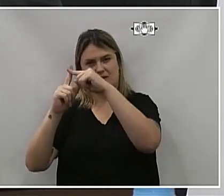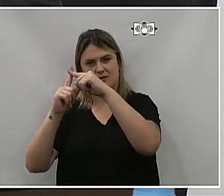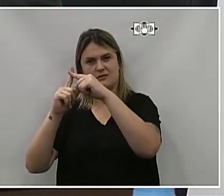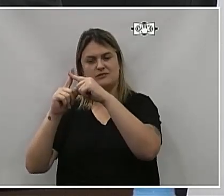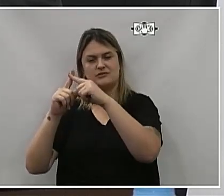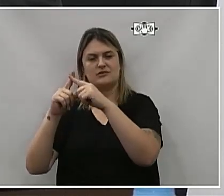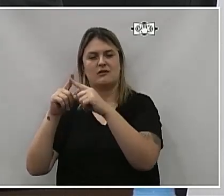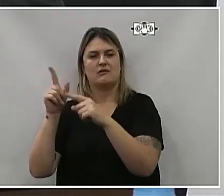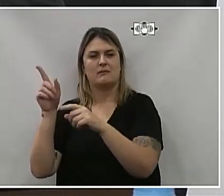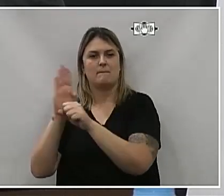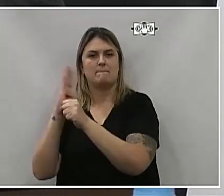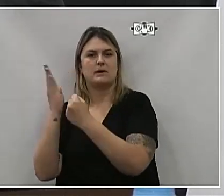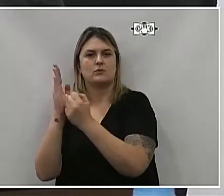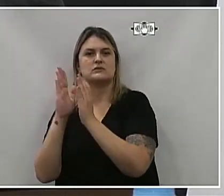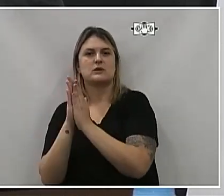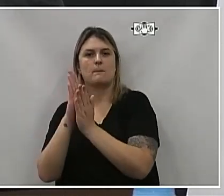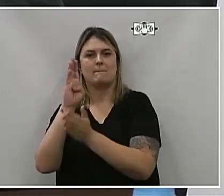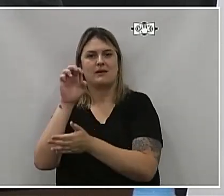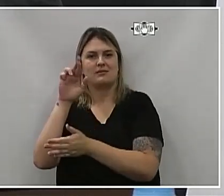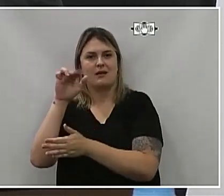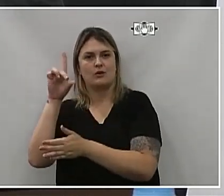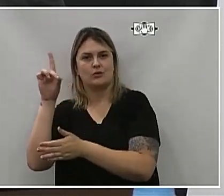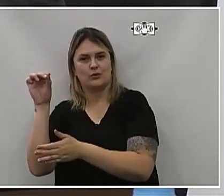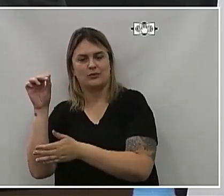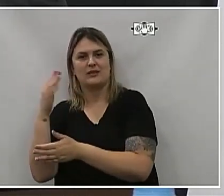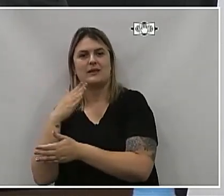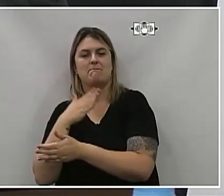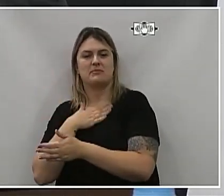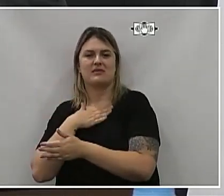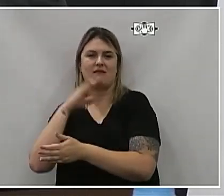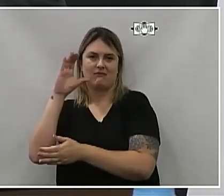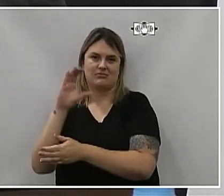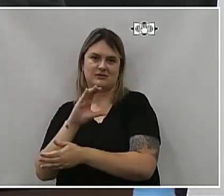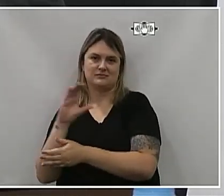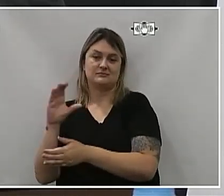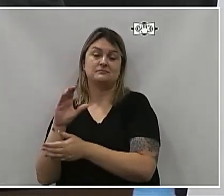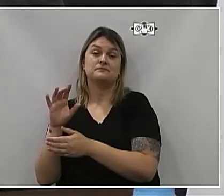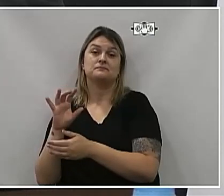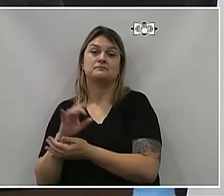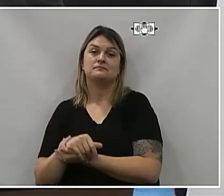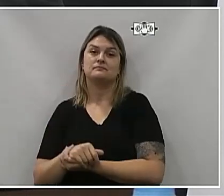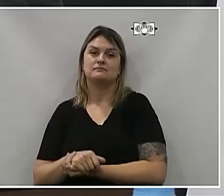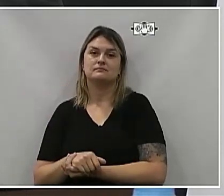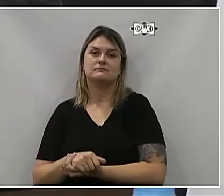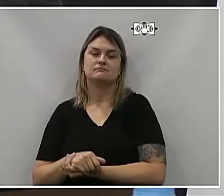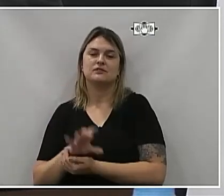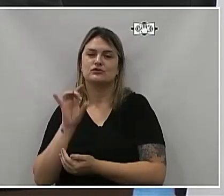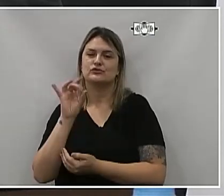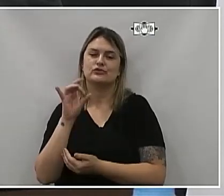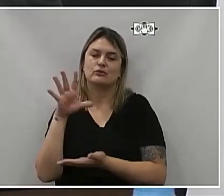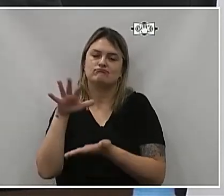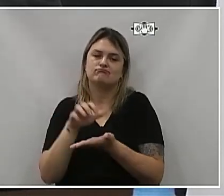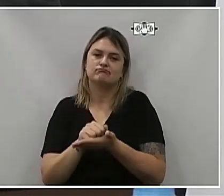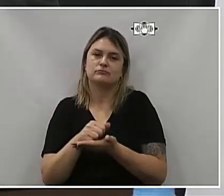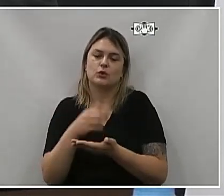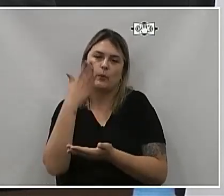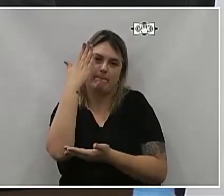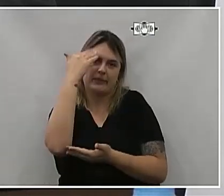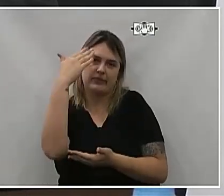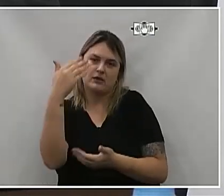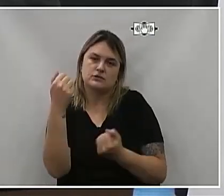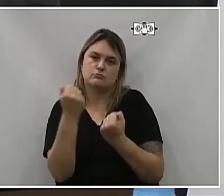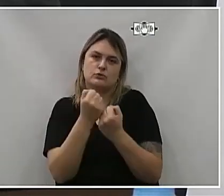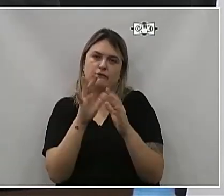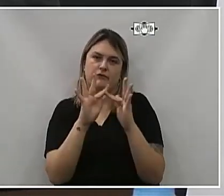Eu fiz catequese com ela também. Só para deixar registrado isso,